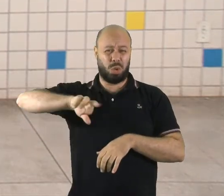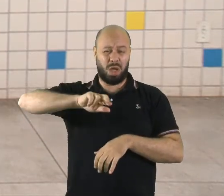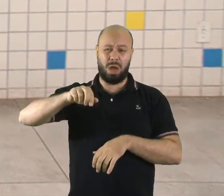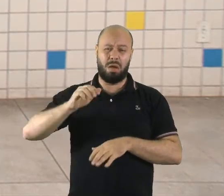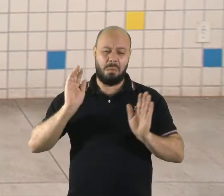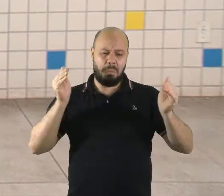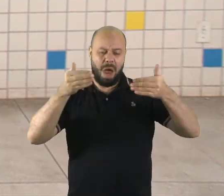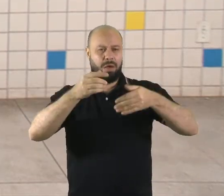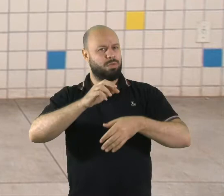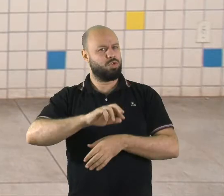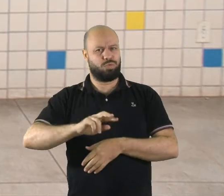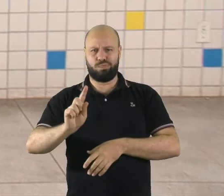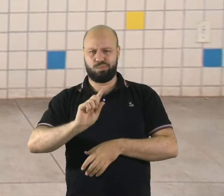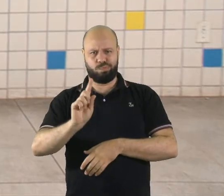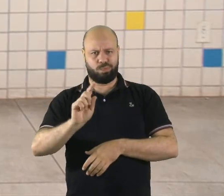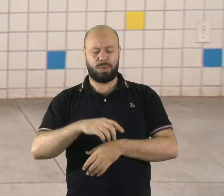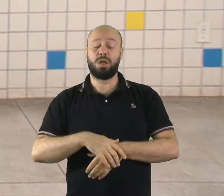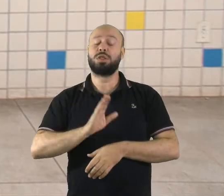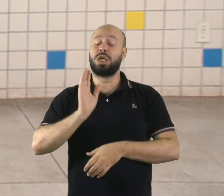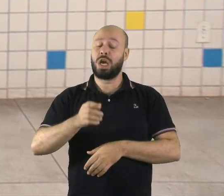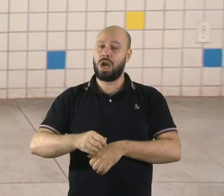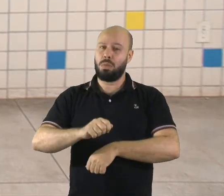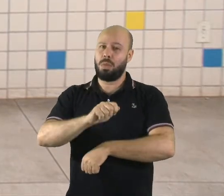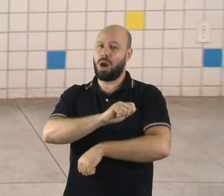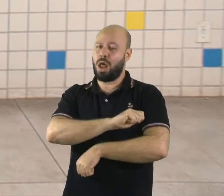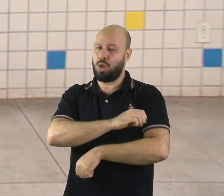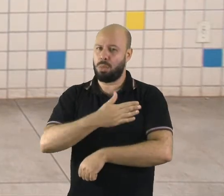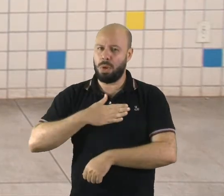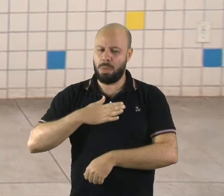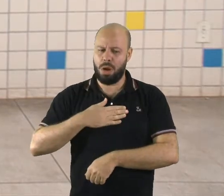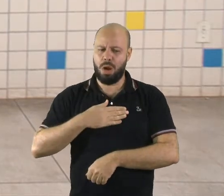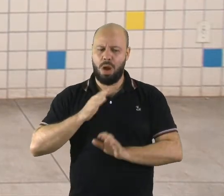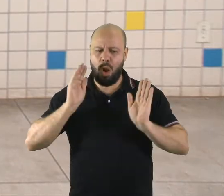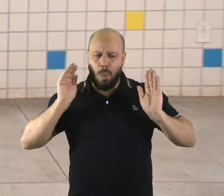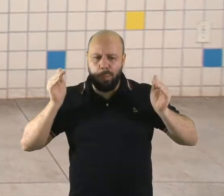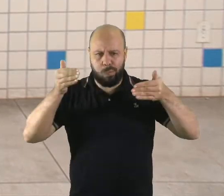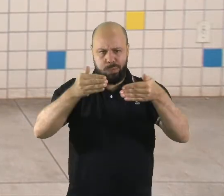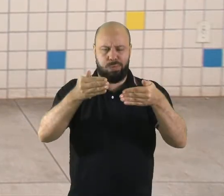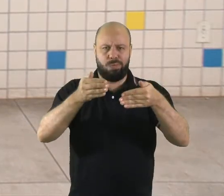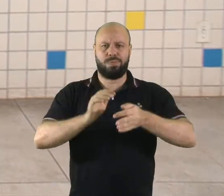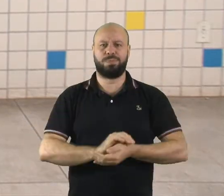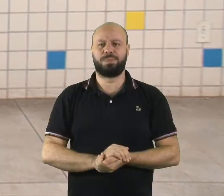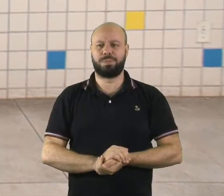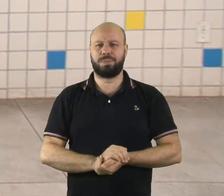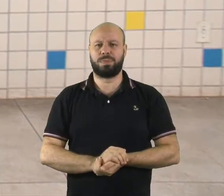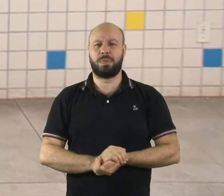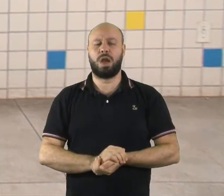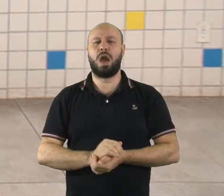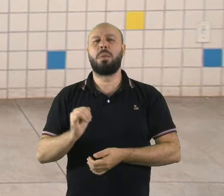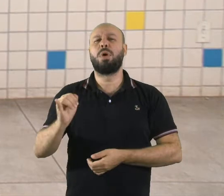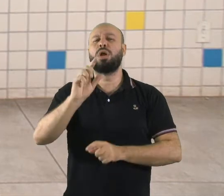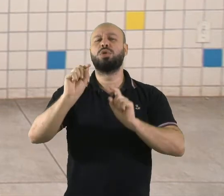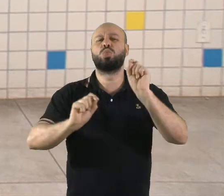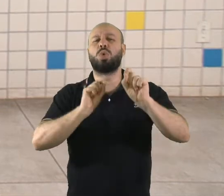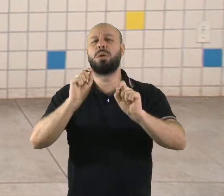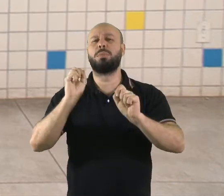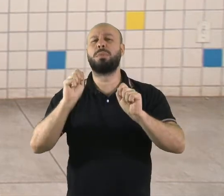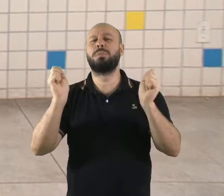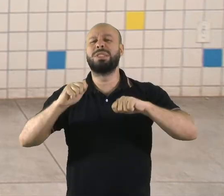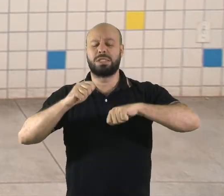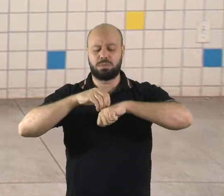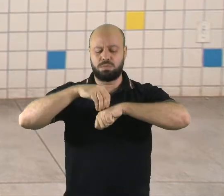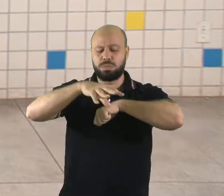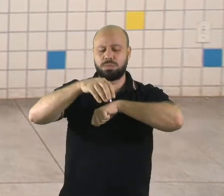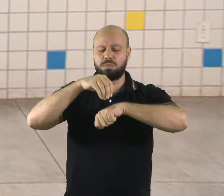com os meus alunos e com minhas alunas, é manter o foco. O que é mais importante passar de